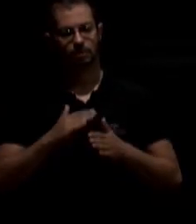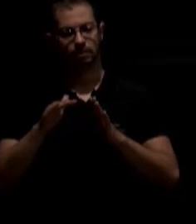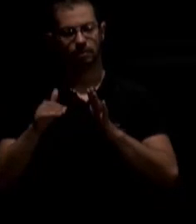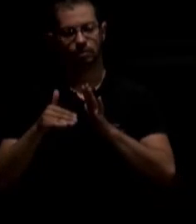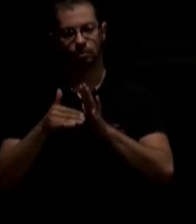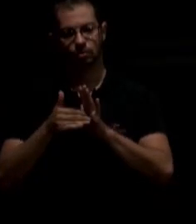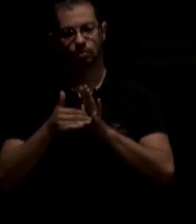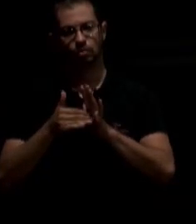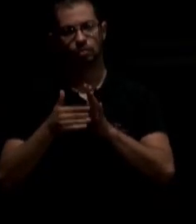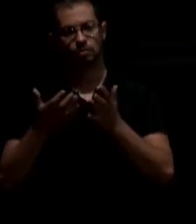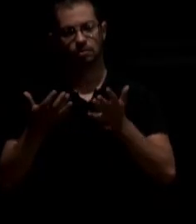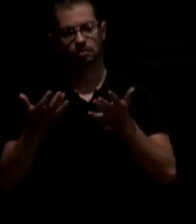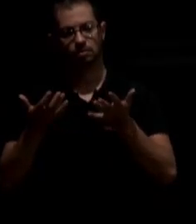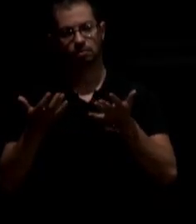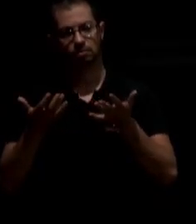Ora,